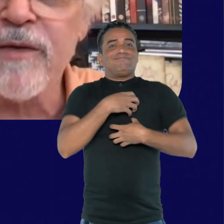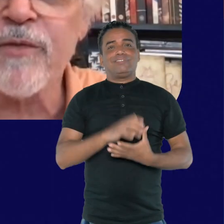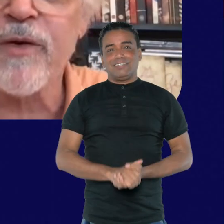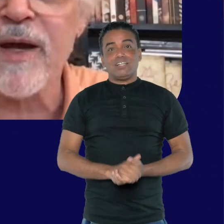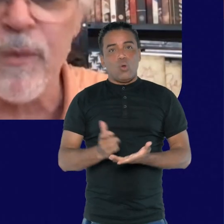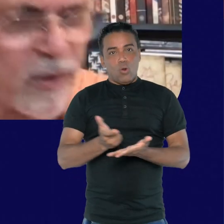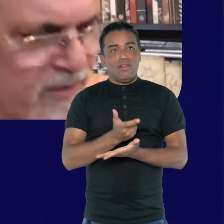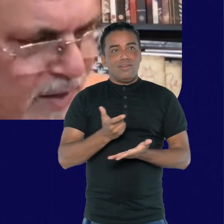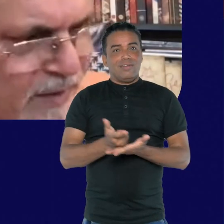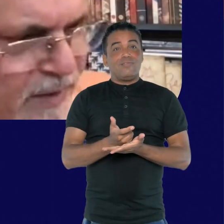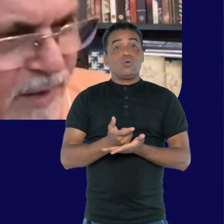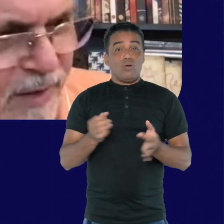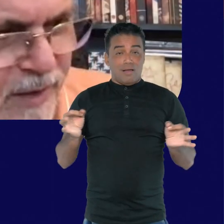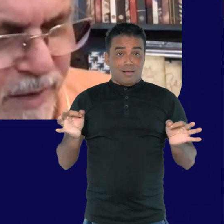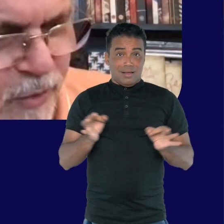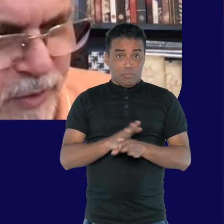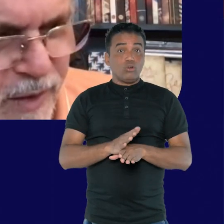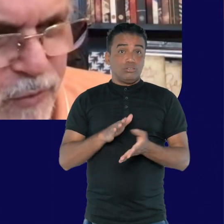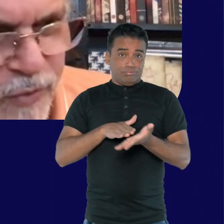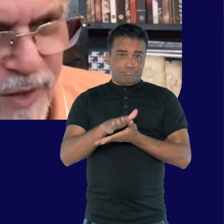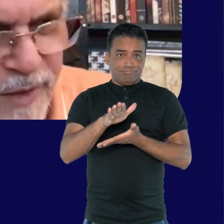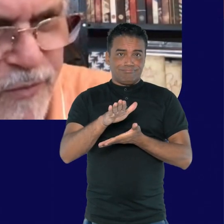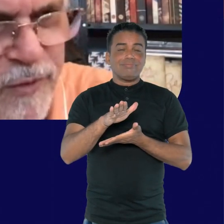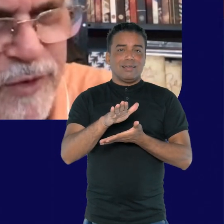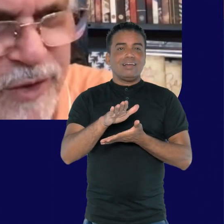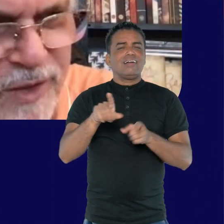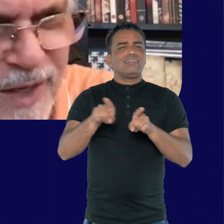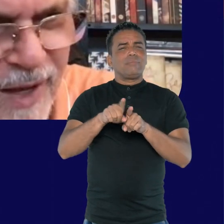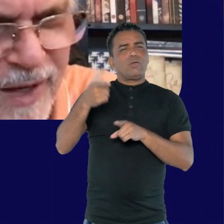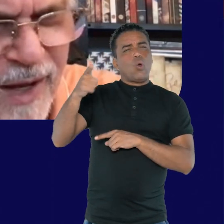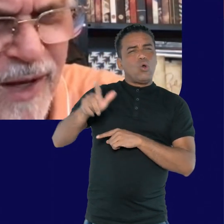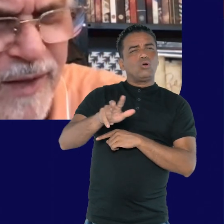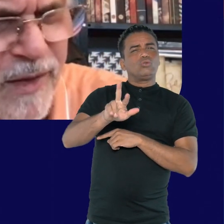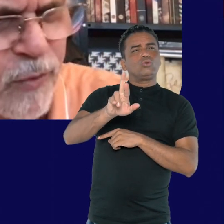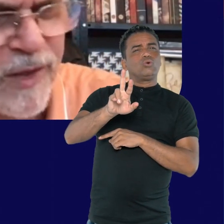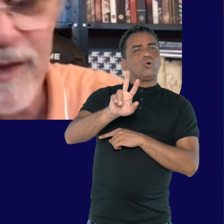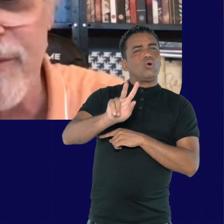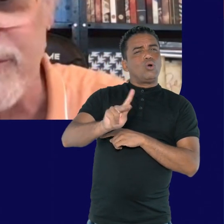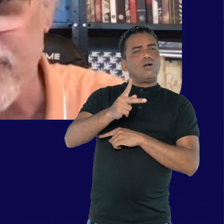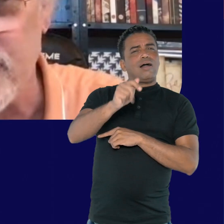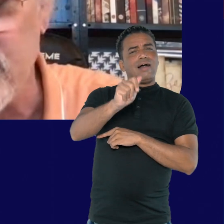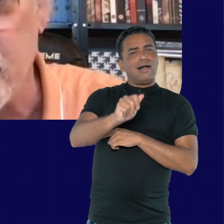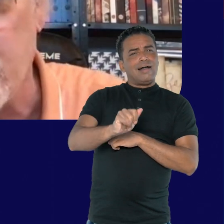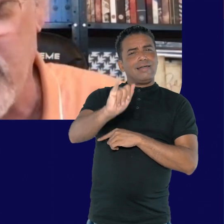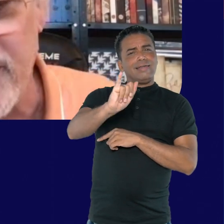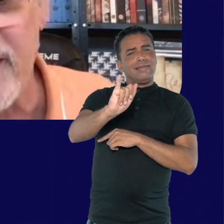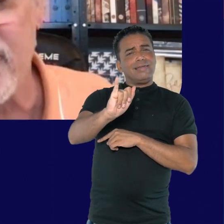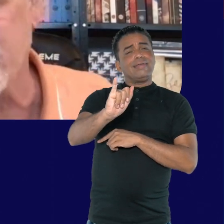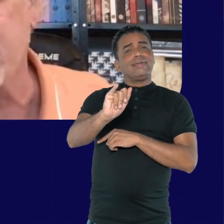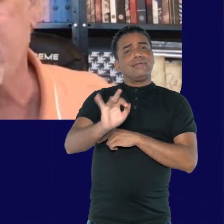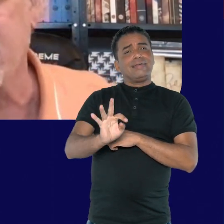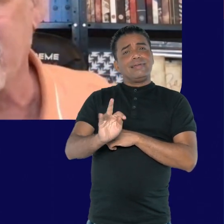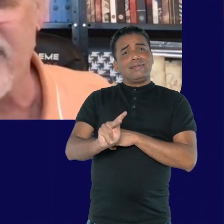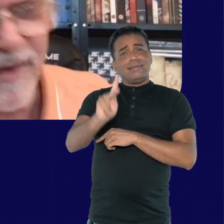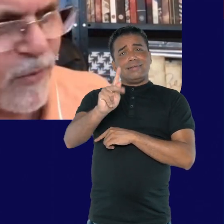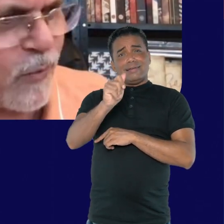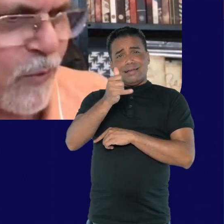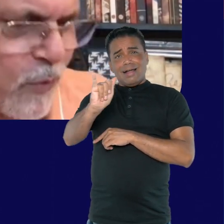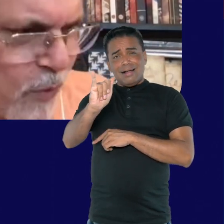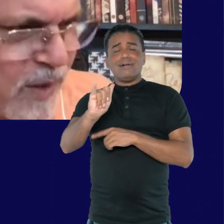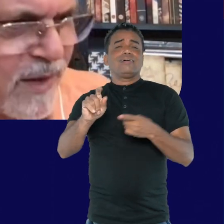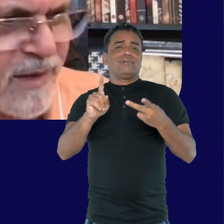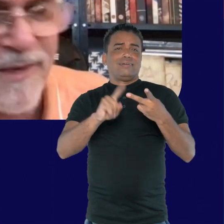esse livro acabou de sair. E eu tenho uns livros de haikai, tem um livro de poemas,